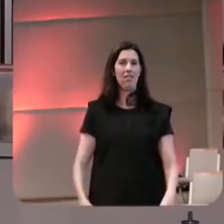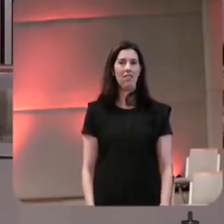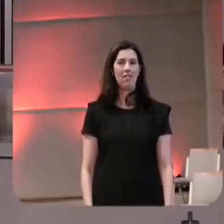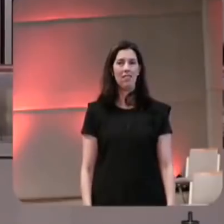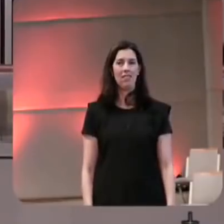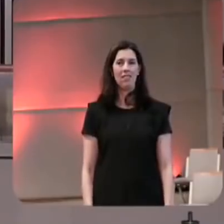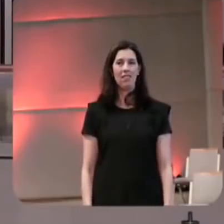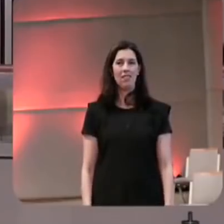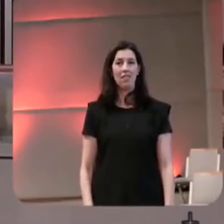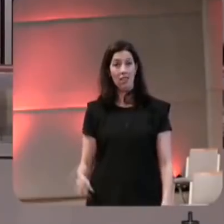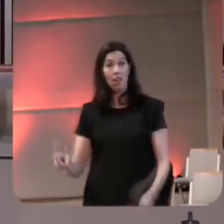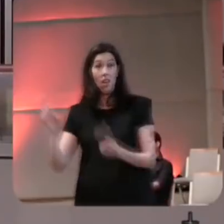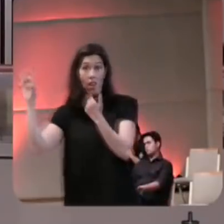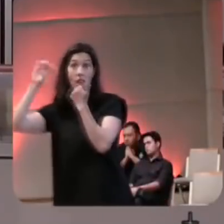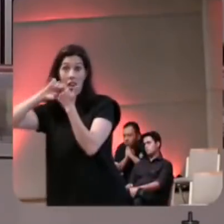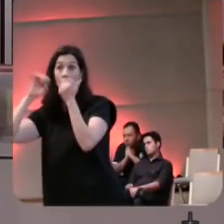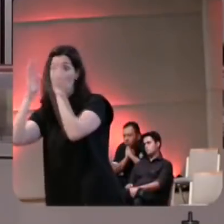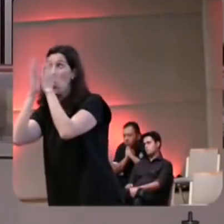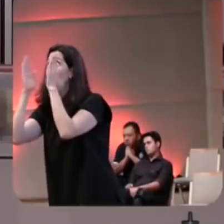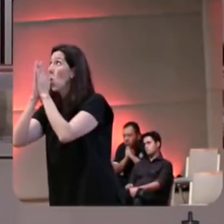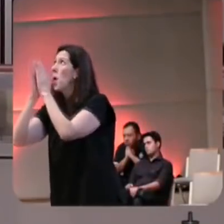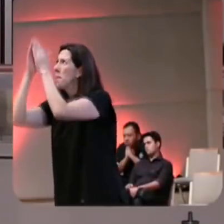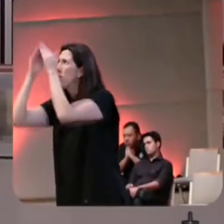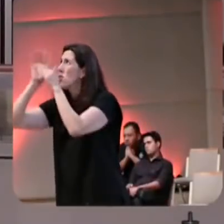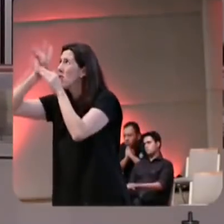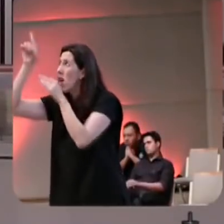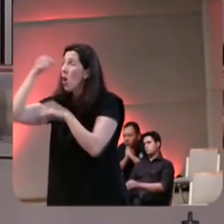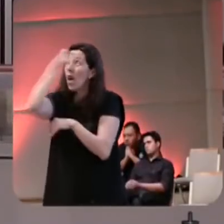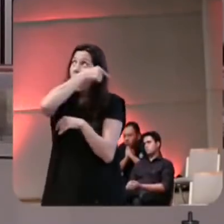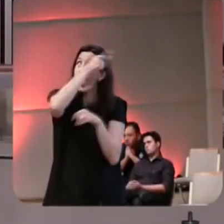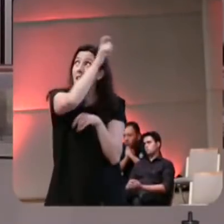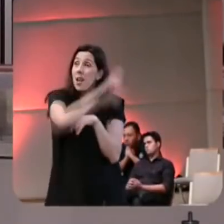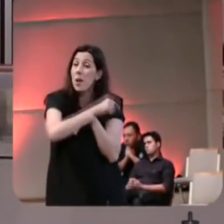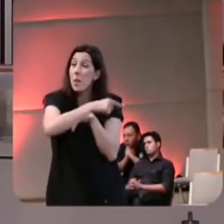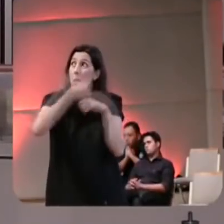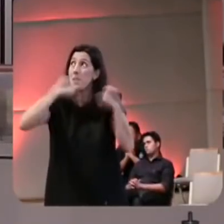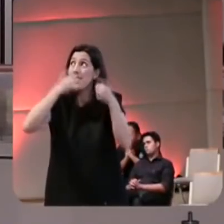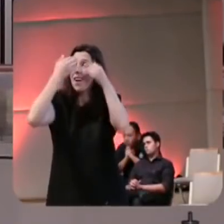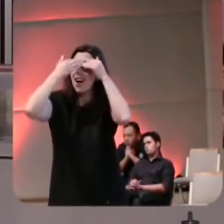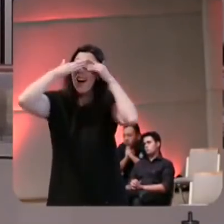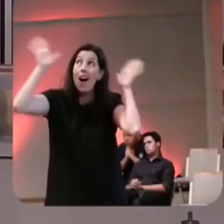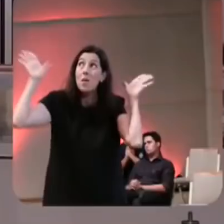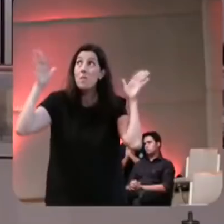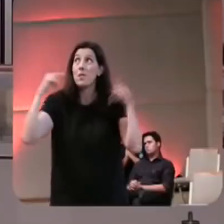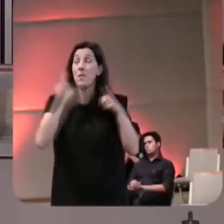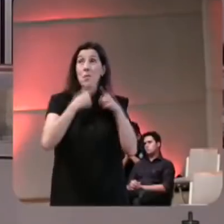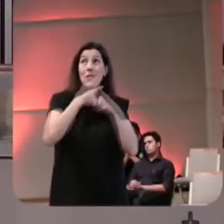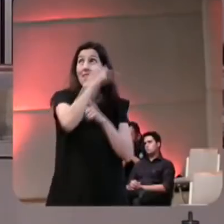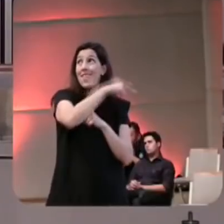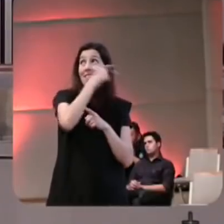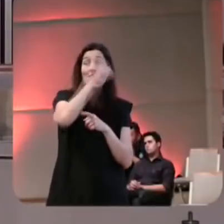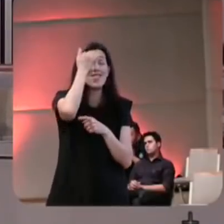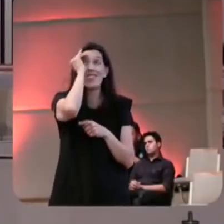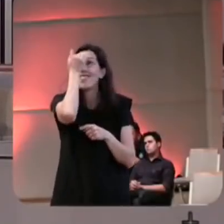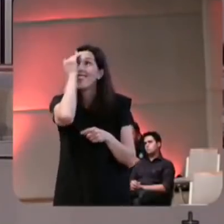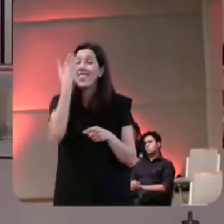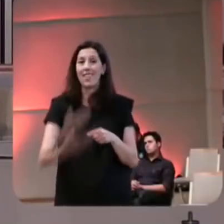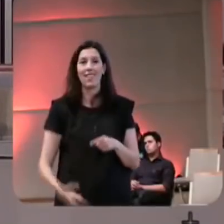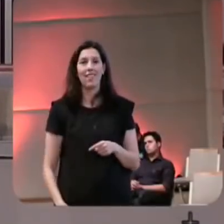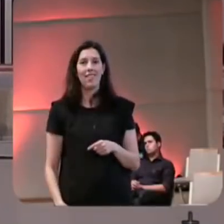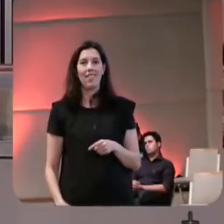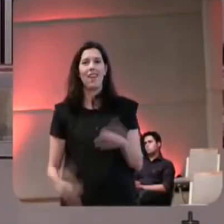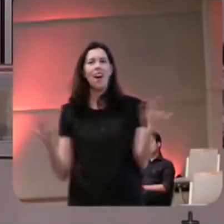os olhos para que ele veja, para que eles vejam o que o Senhor já está fazendo.